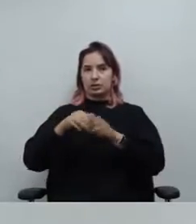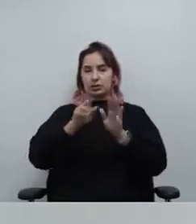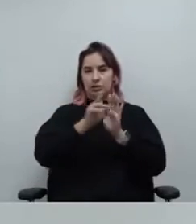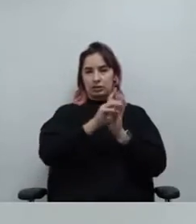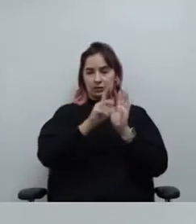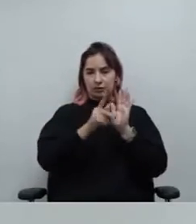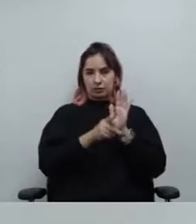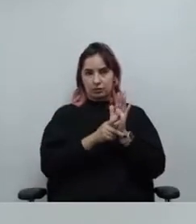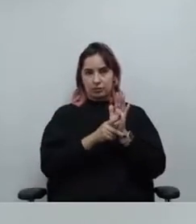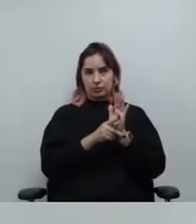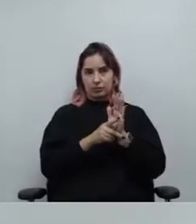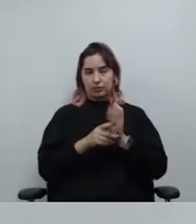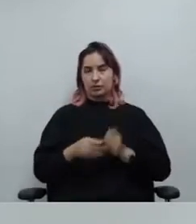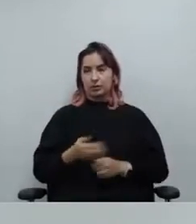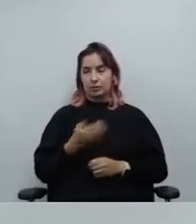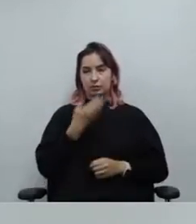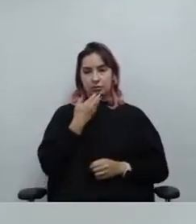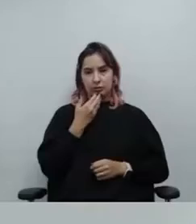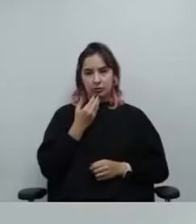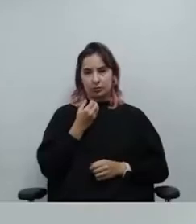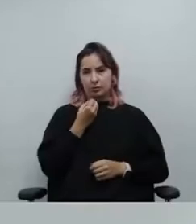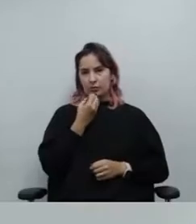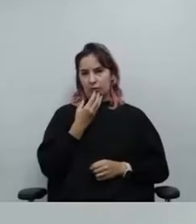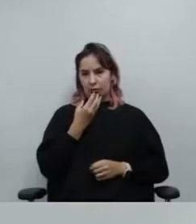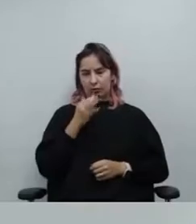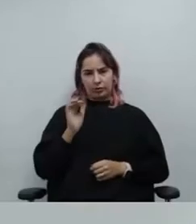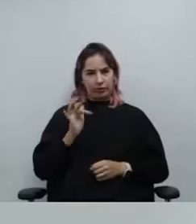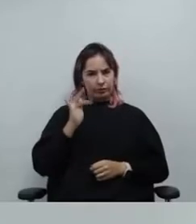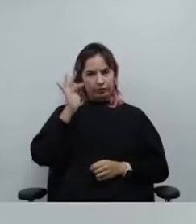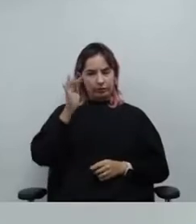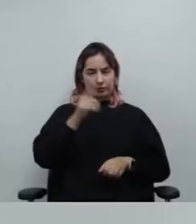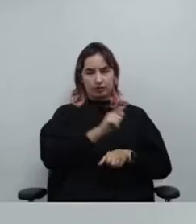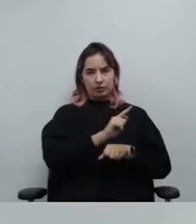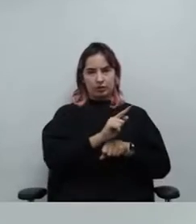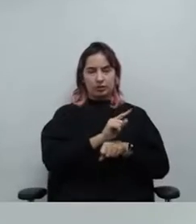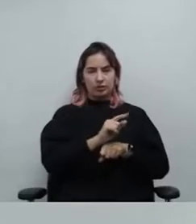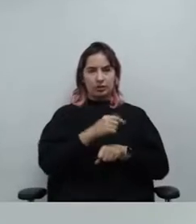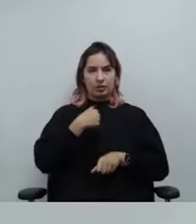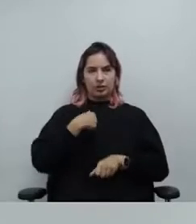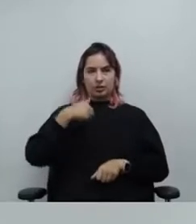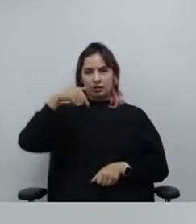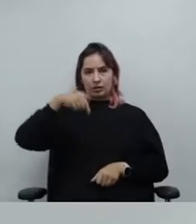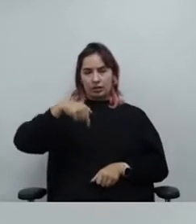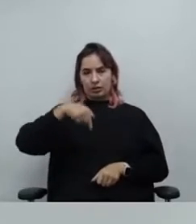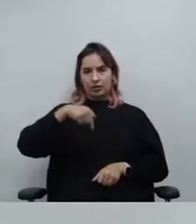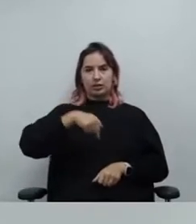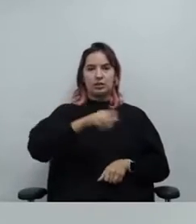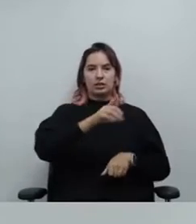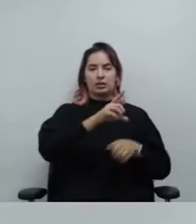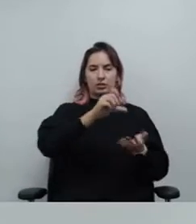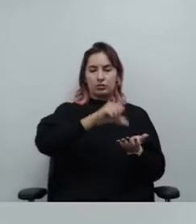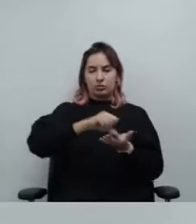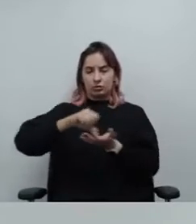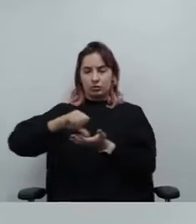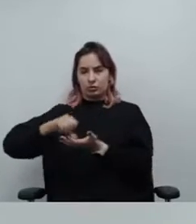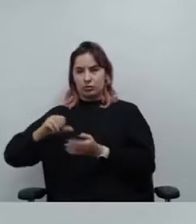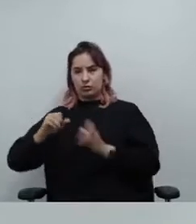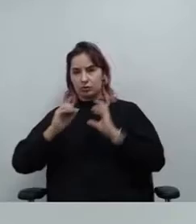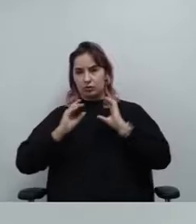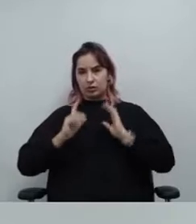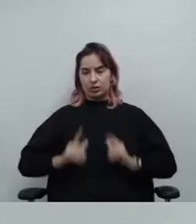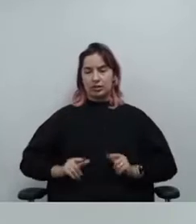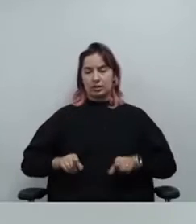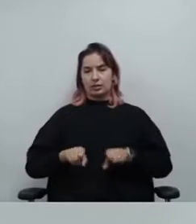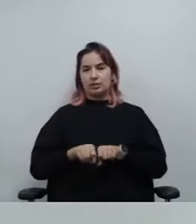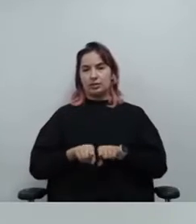eleitos, e desde já desejar uma ótima futura gestão. Venho então aqui em nome do Núcleo de Cidadania e Direitos Humanos falar sobre a proposta